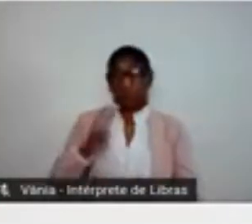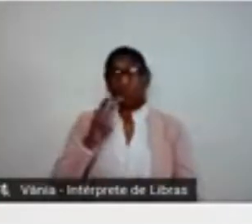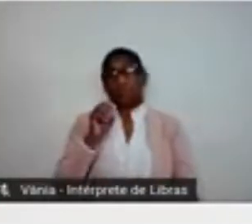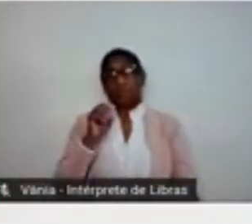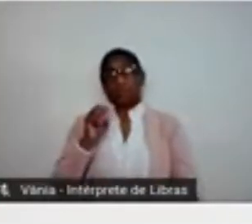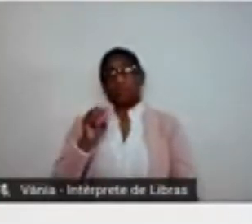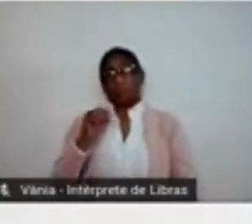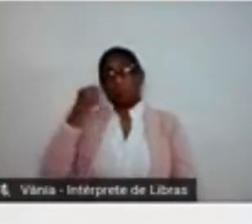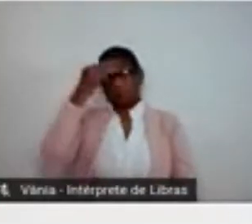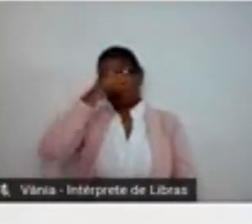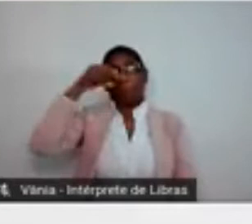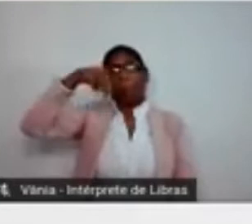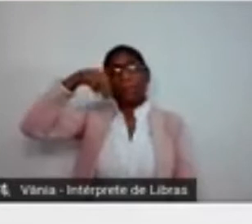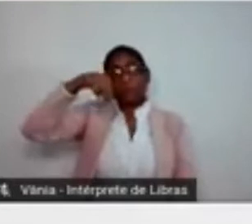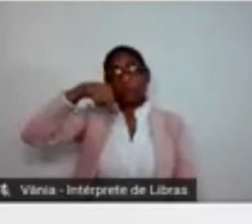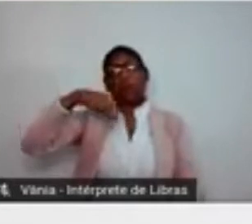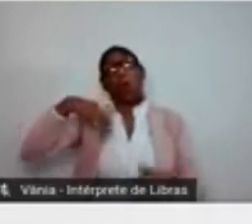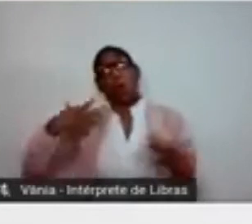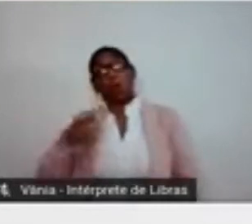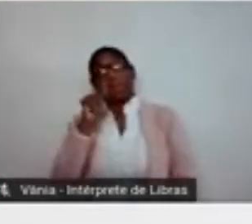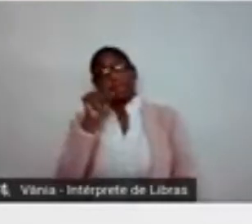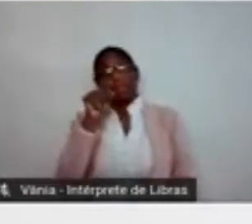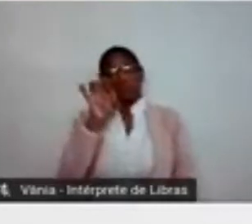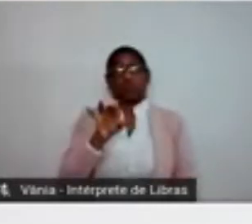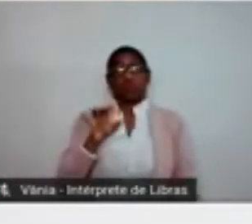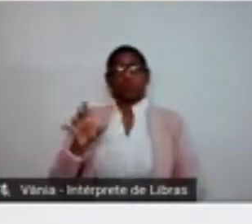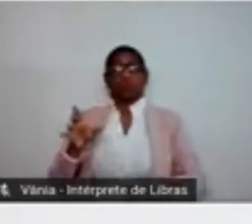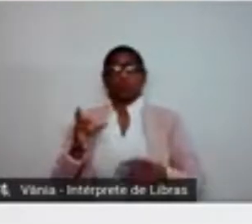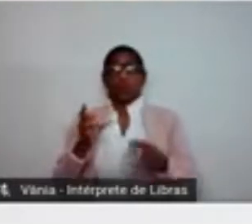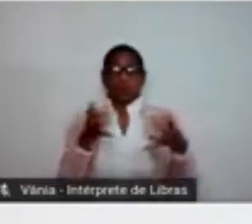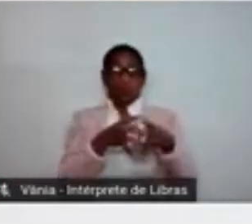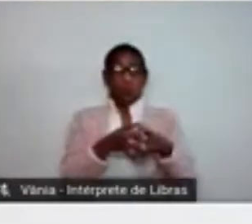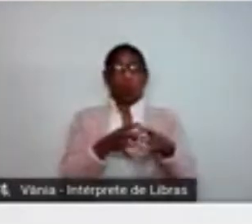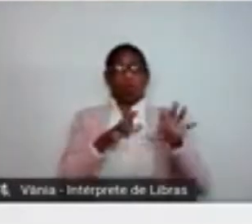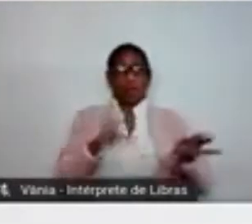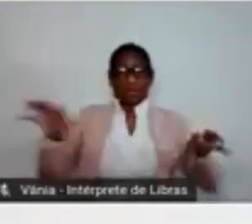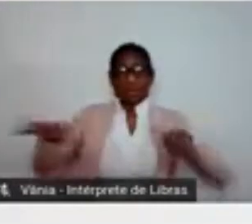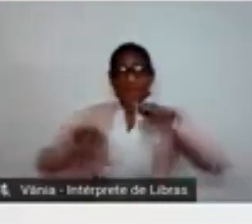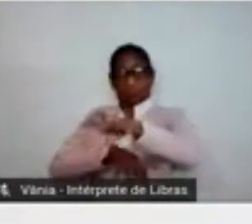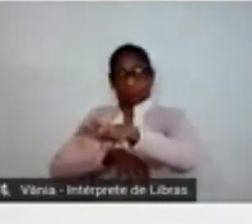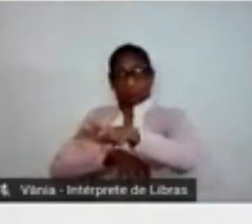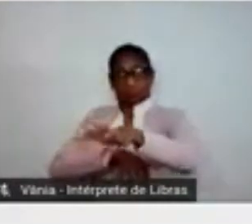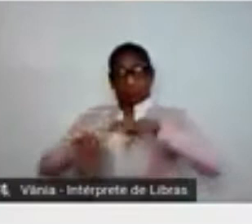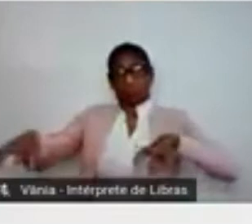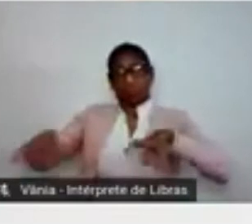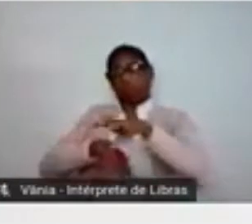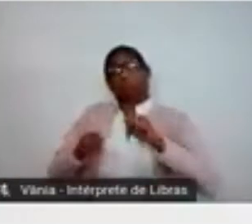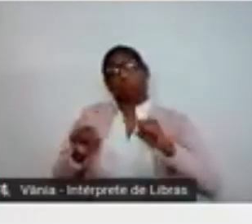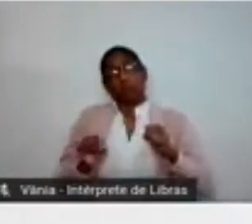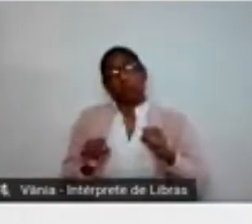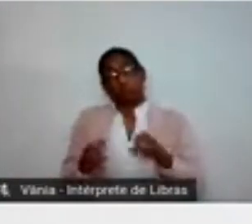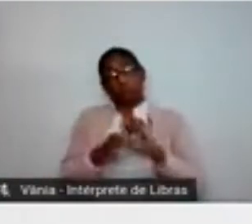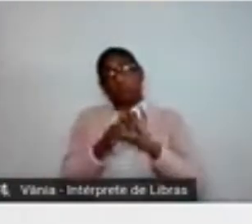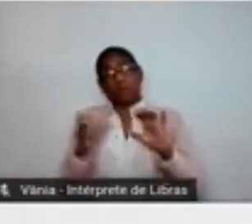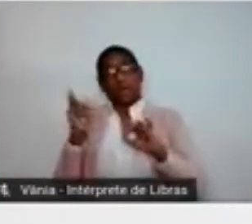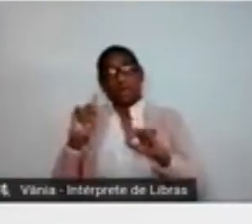o máximo de 10% alternativamente, ou seja, a possibilidade de locais, porque isso já estava funcionando